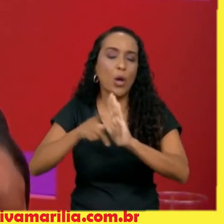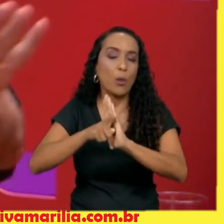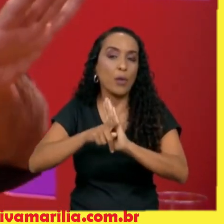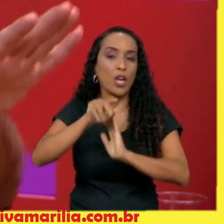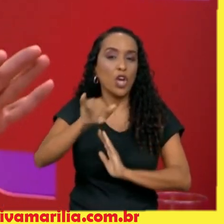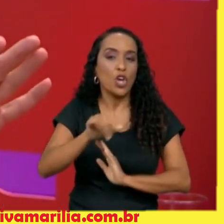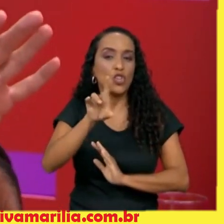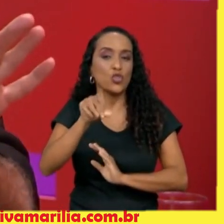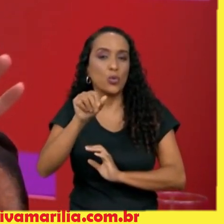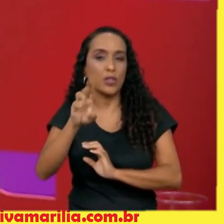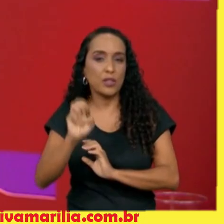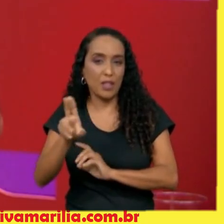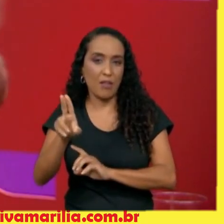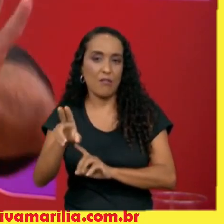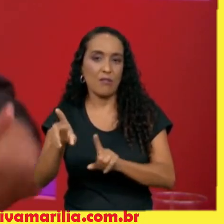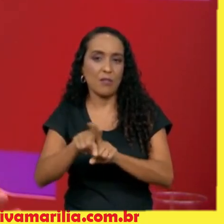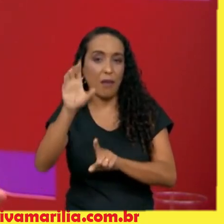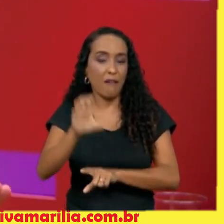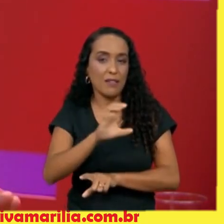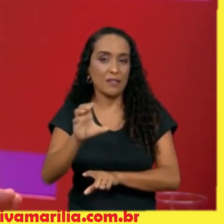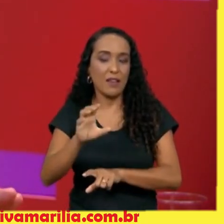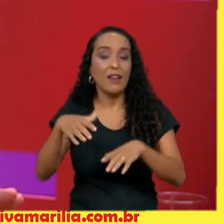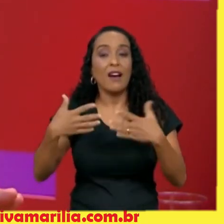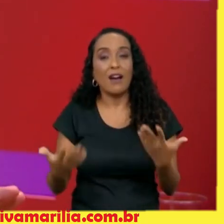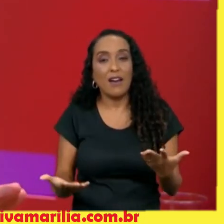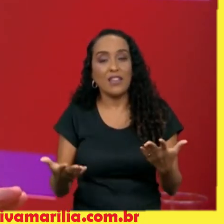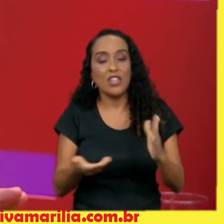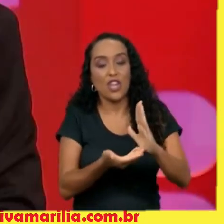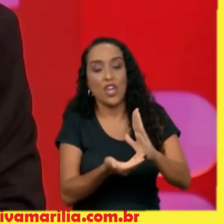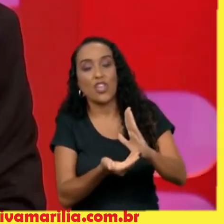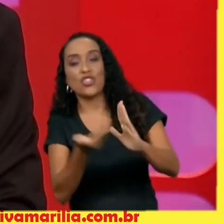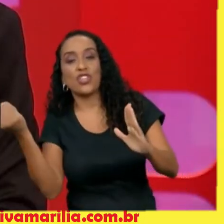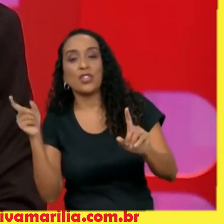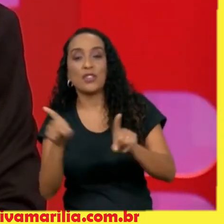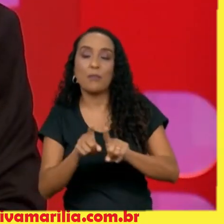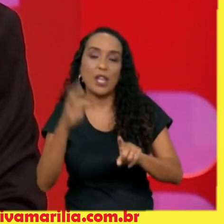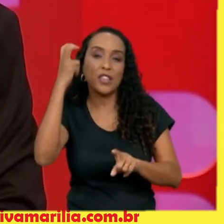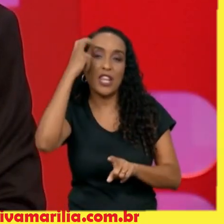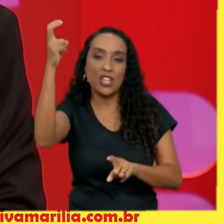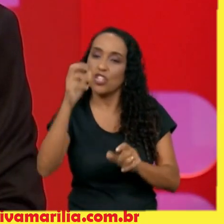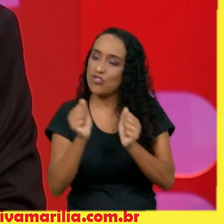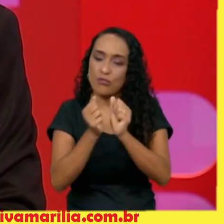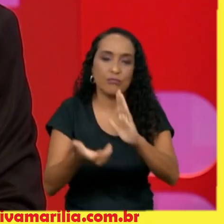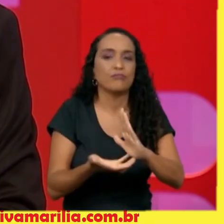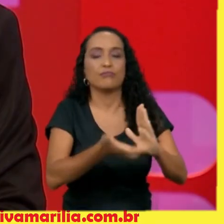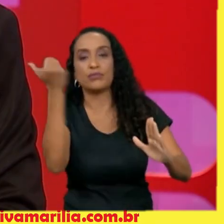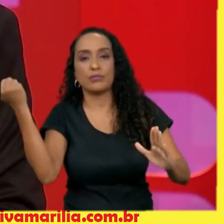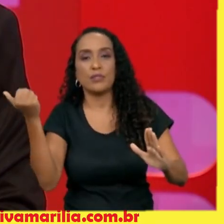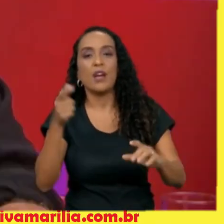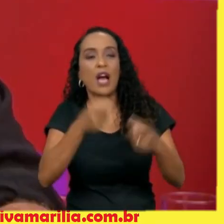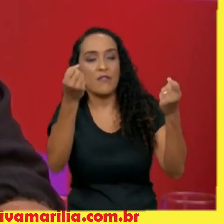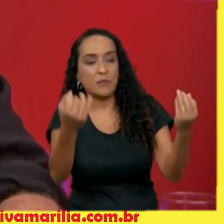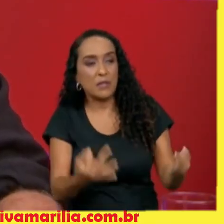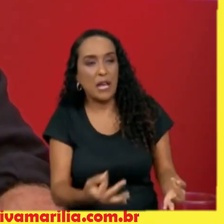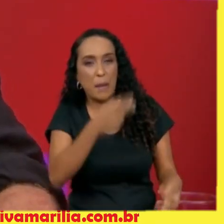judaico-cristã. E aí você retira o cara, você retira a inteligência dele. Você vai explicar esse cara